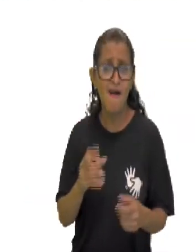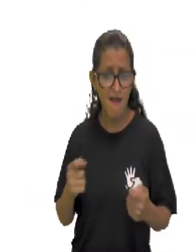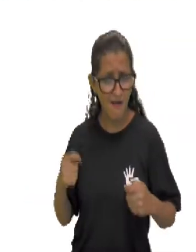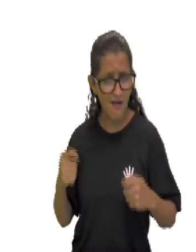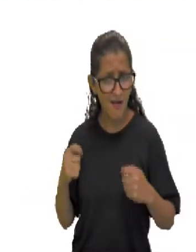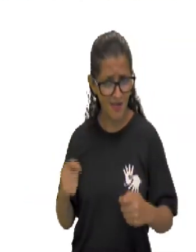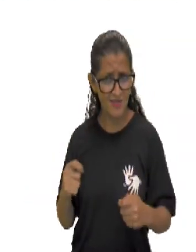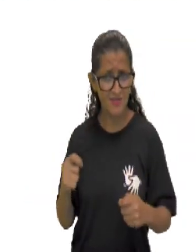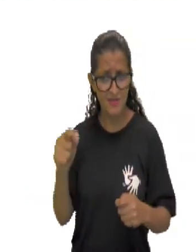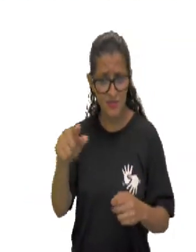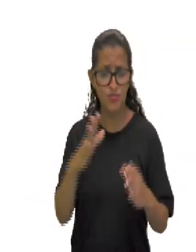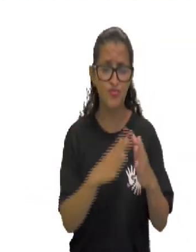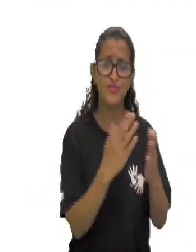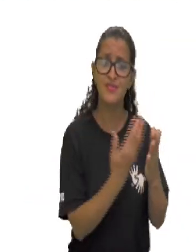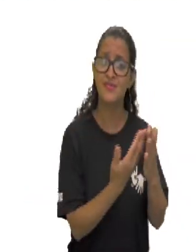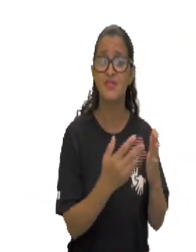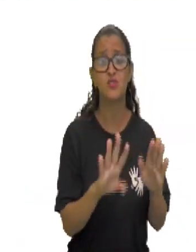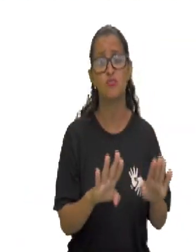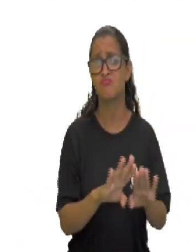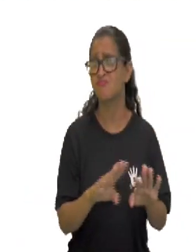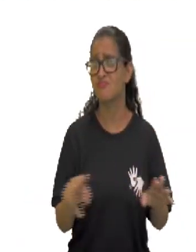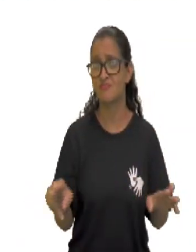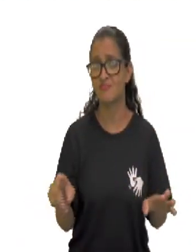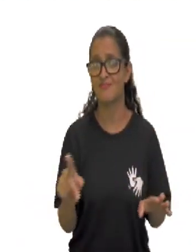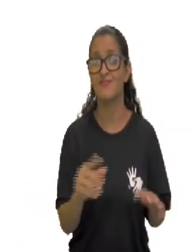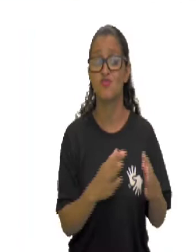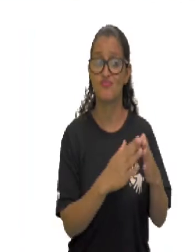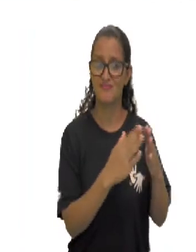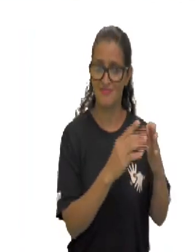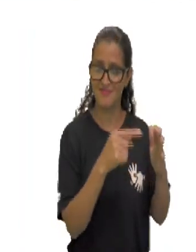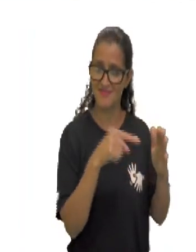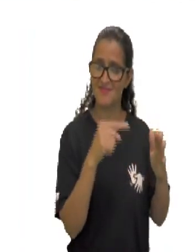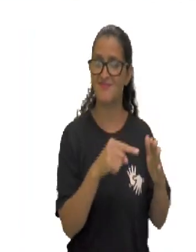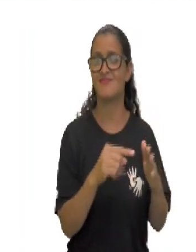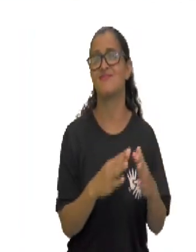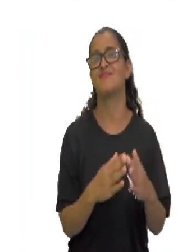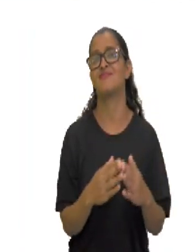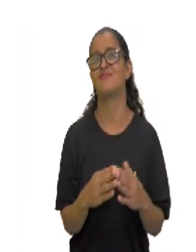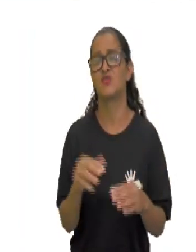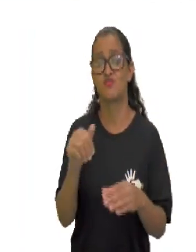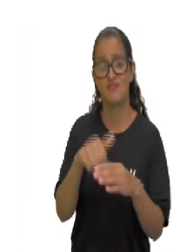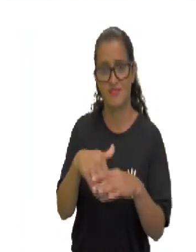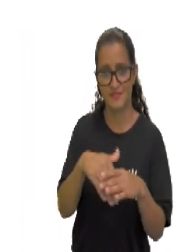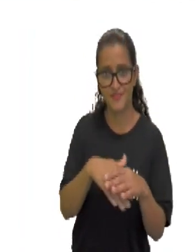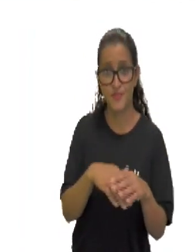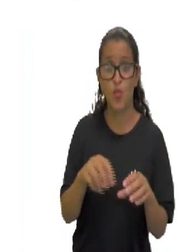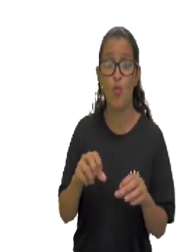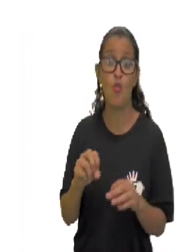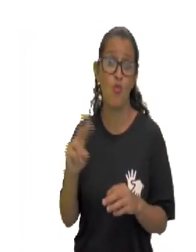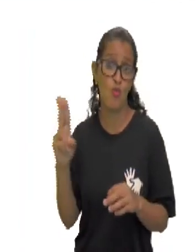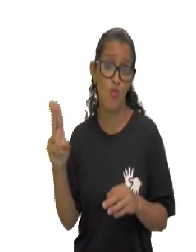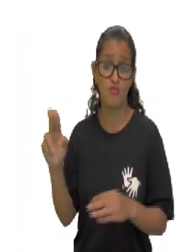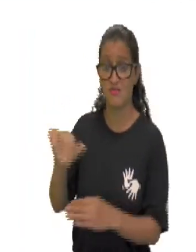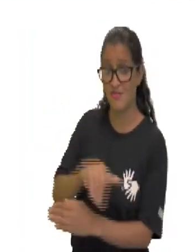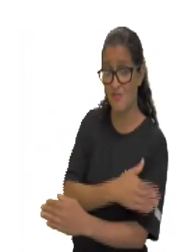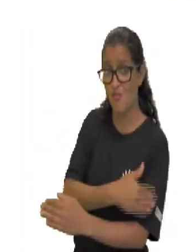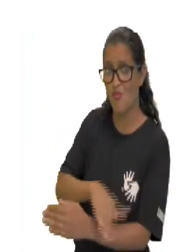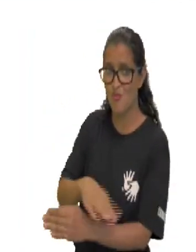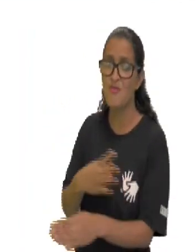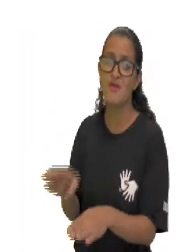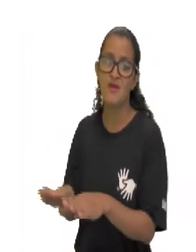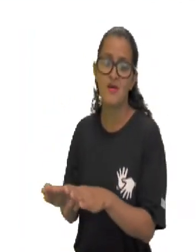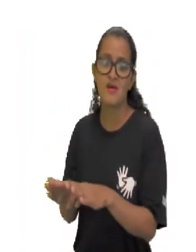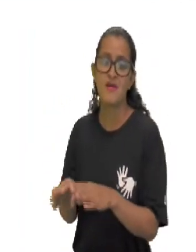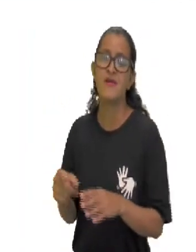em qualquer lugar. E que eu vou usar também a minha expressão corporal e facial para te contar